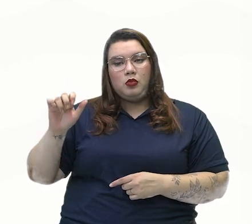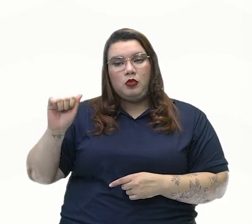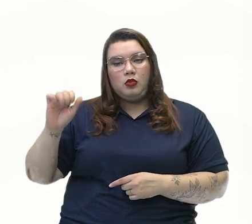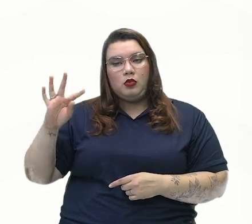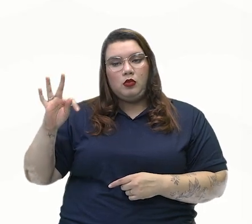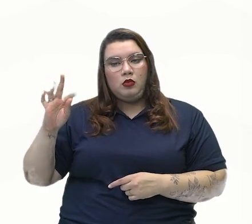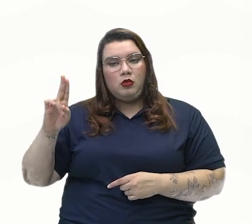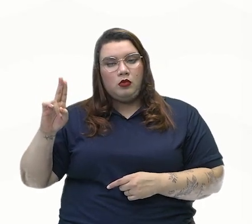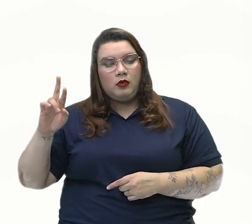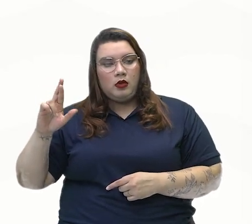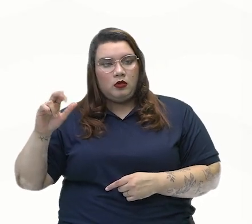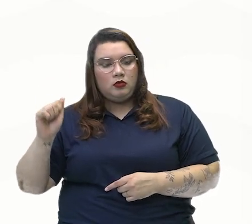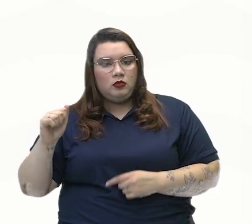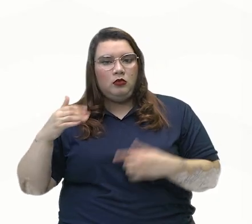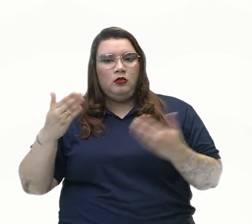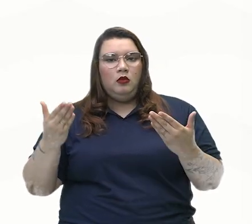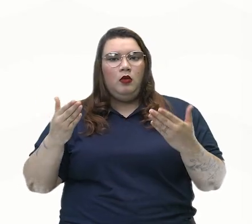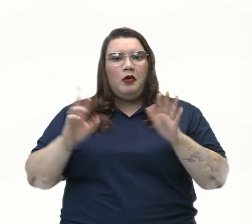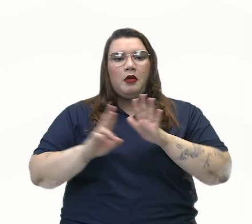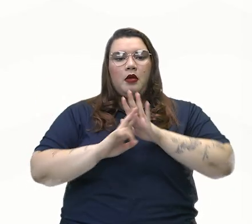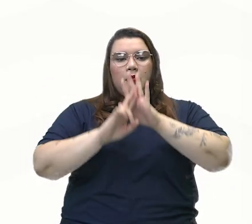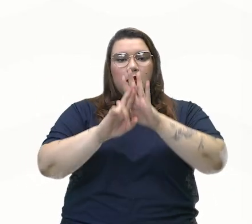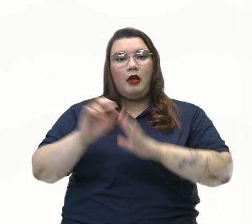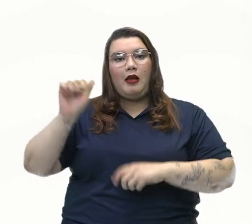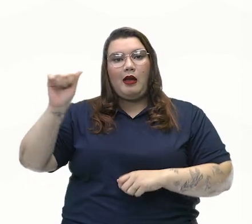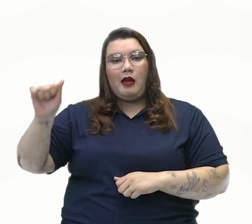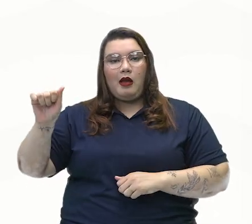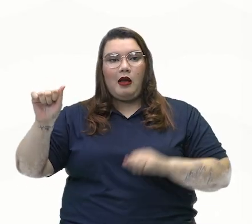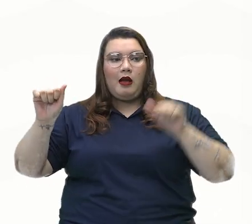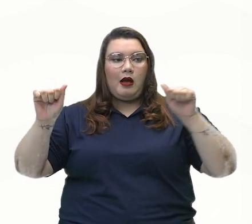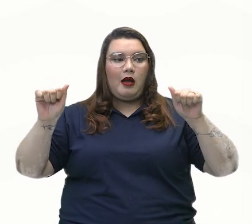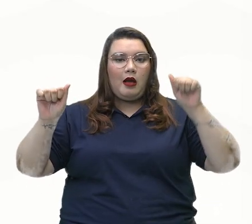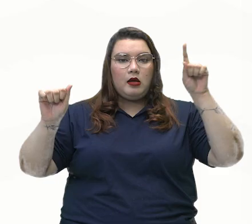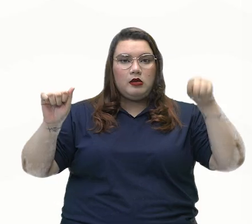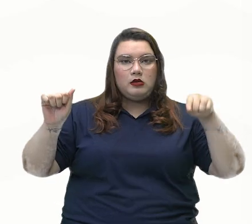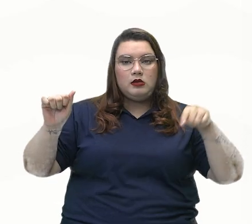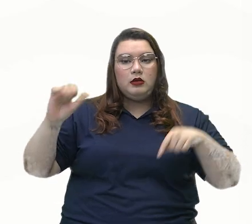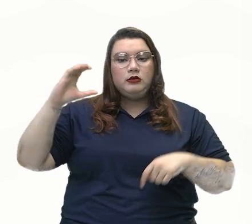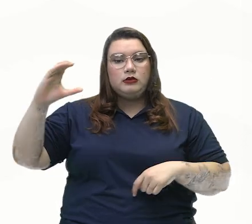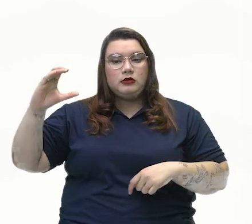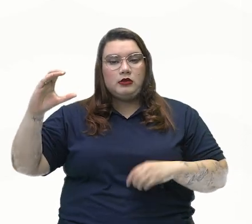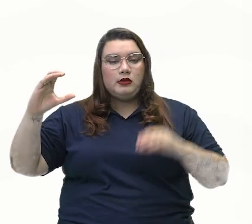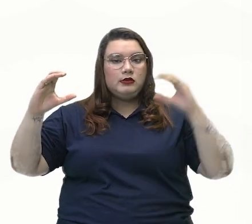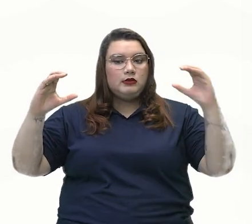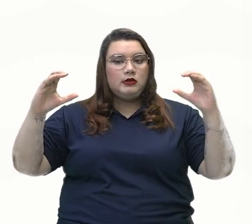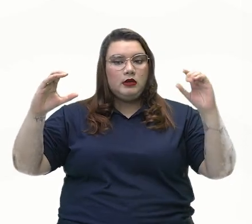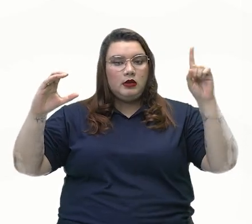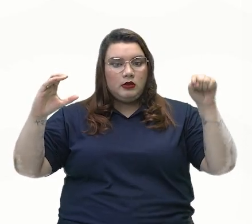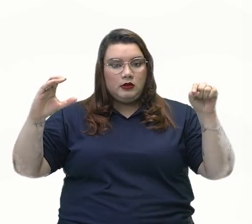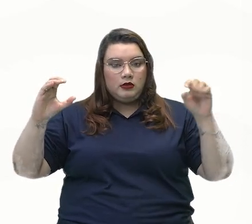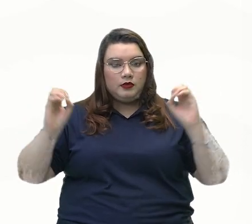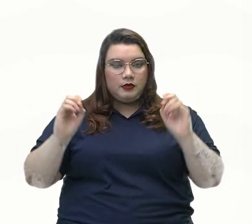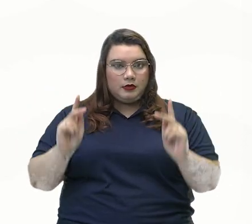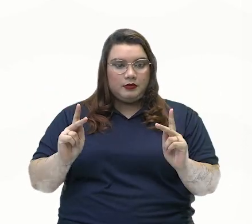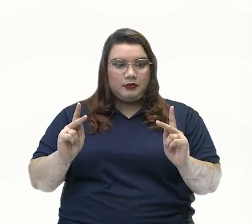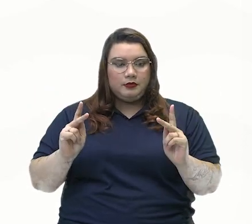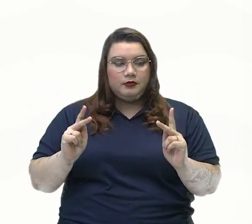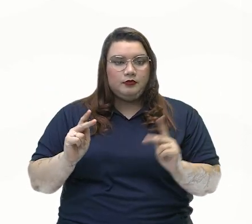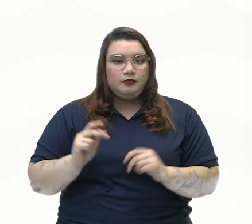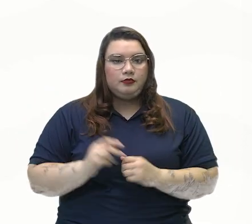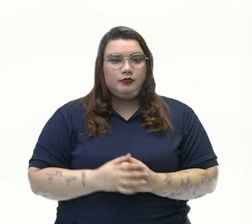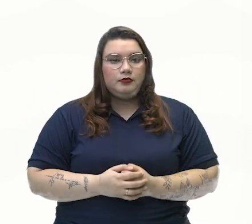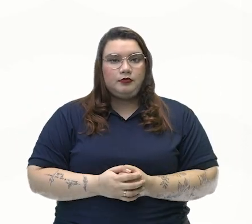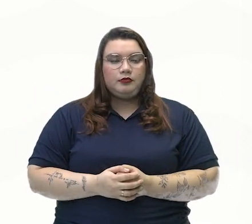A e A' ou C e C'. Então, olha só, dependendo de onde tiver o objeto, né, pessoal, a gente vai chamar